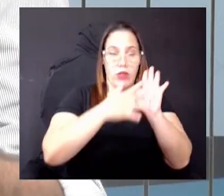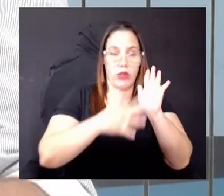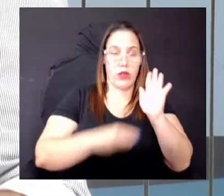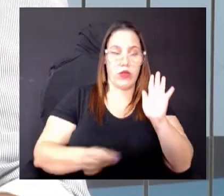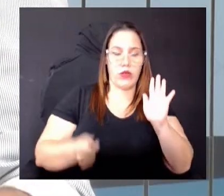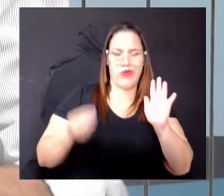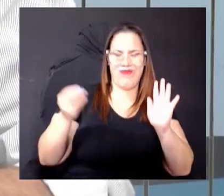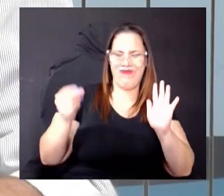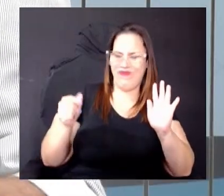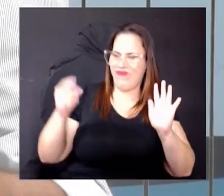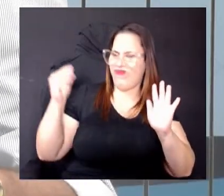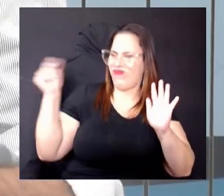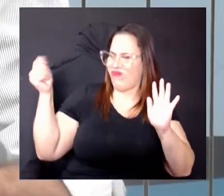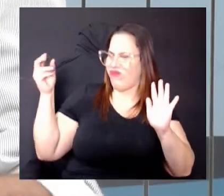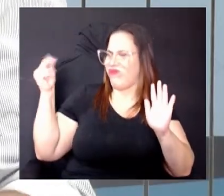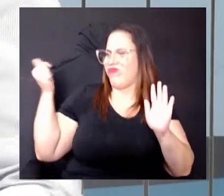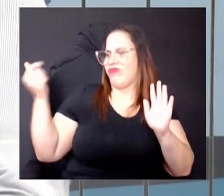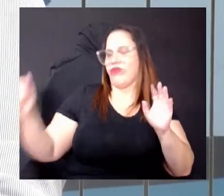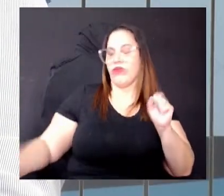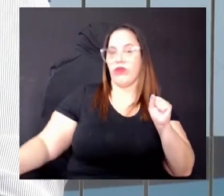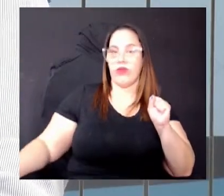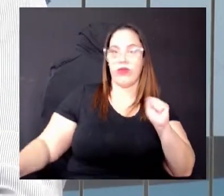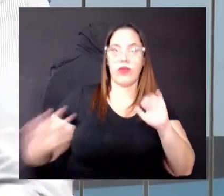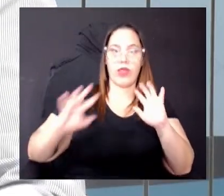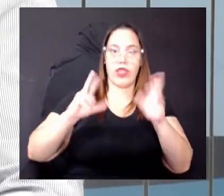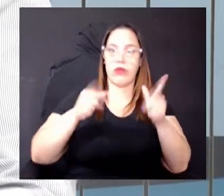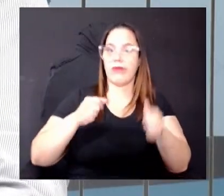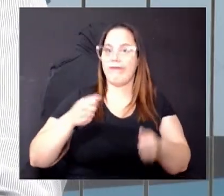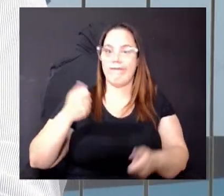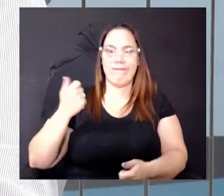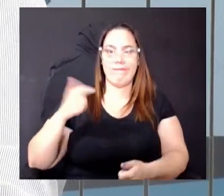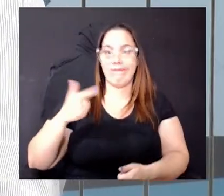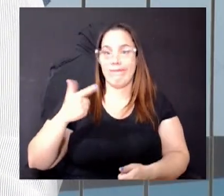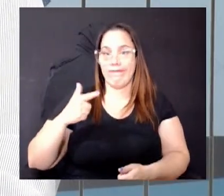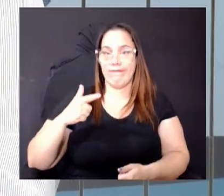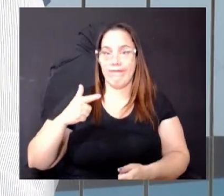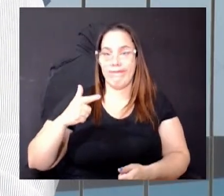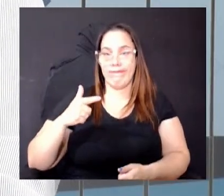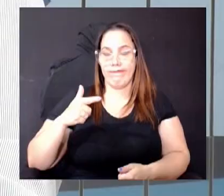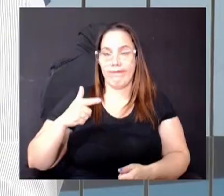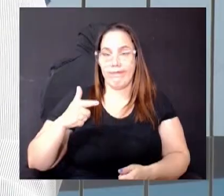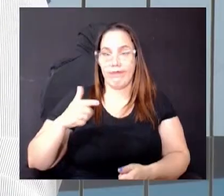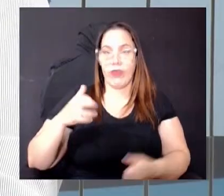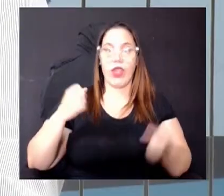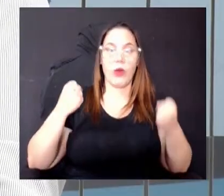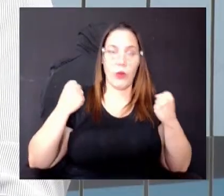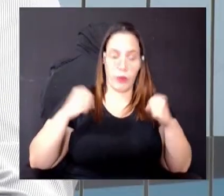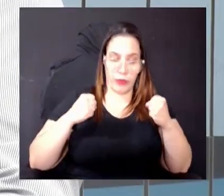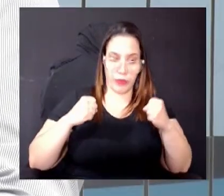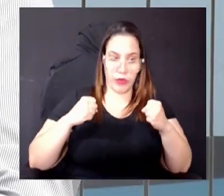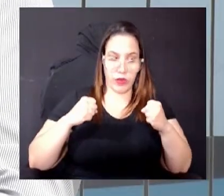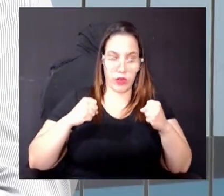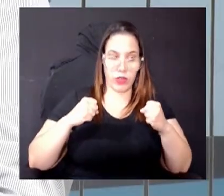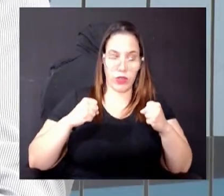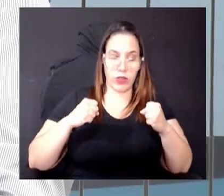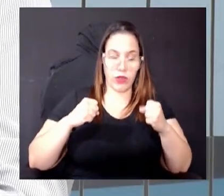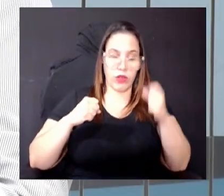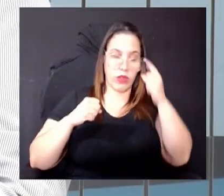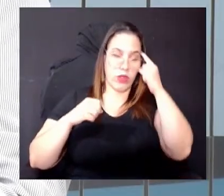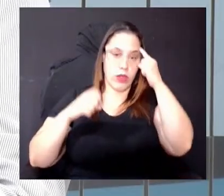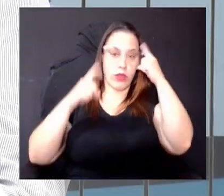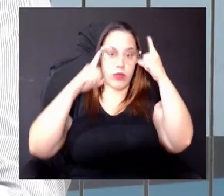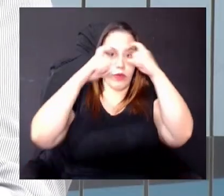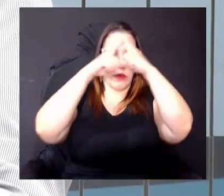modo que pudesse todos, sem exceção, sobretudo aqueles que têm necessidade de conduzir o sistema, ter uma preocupação